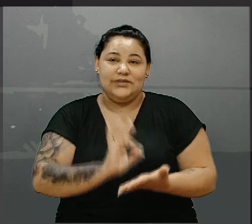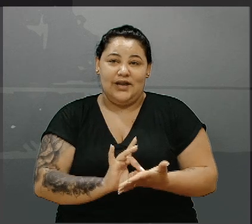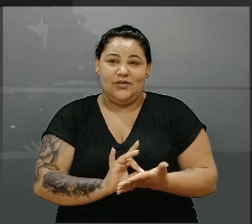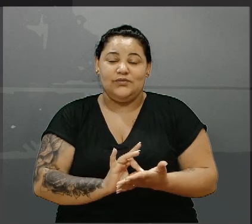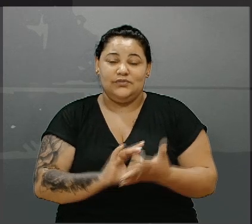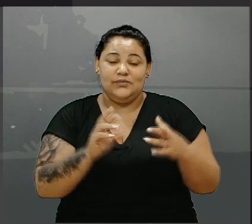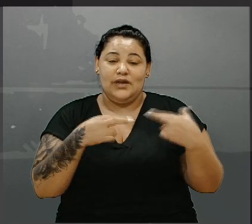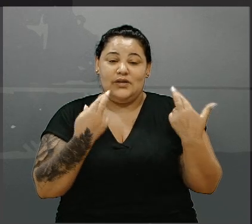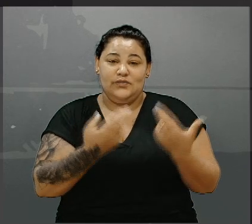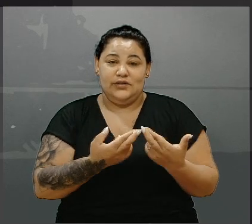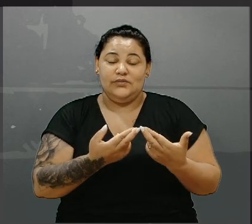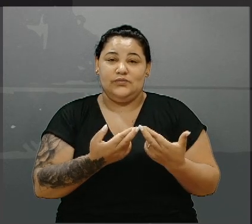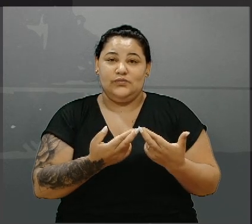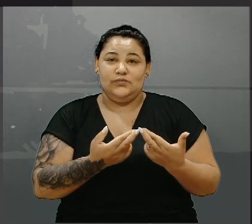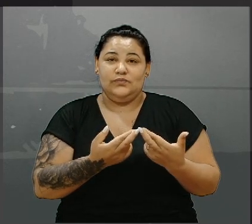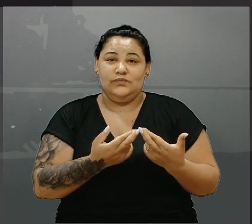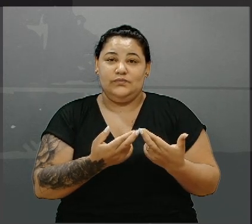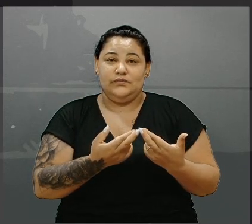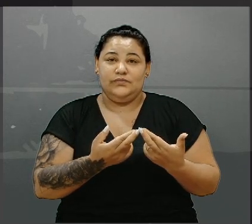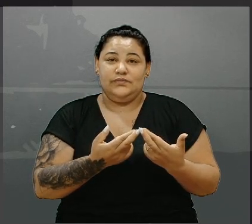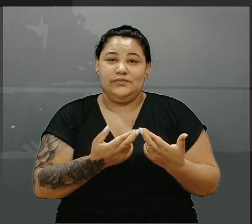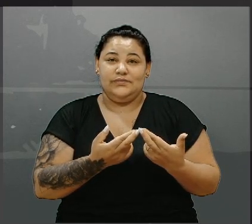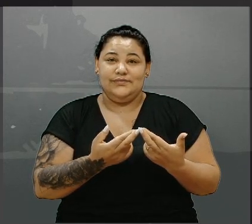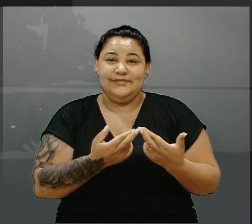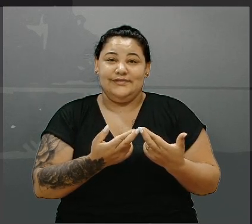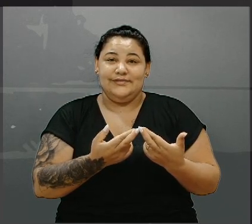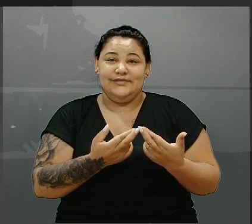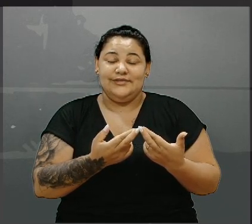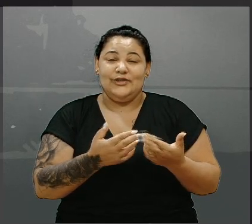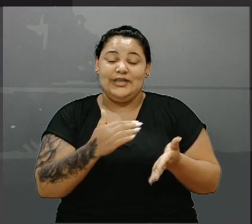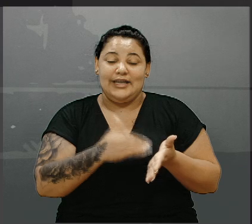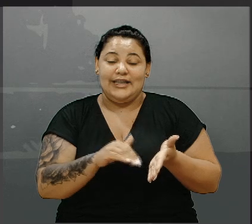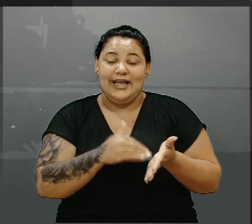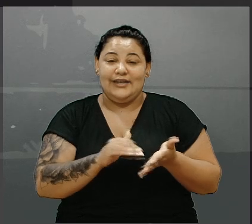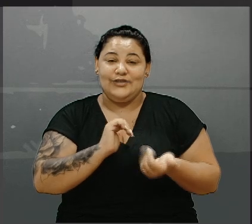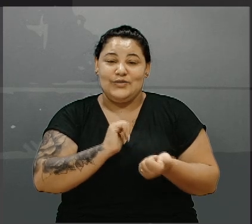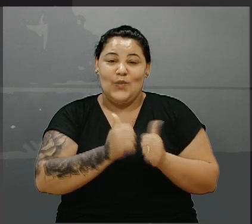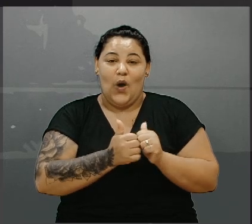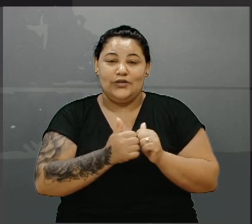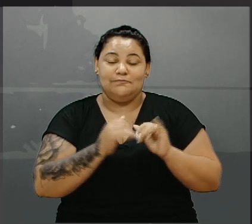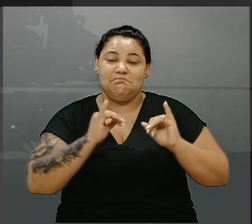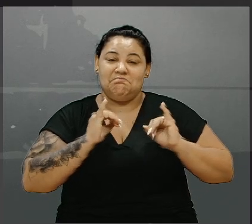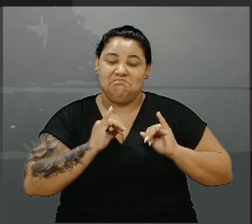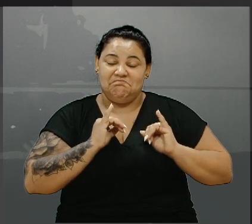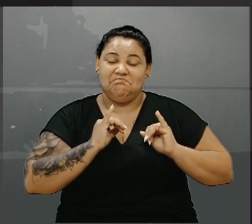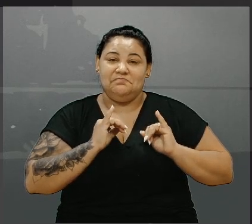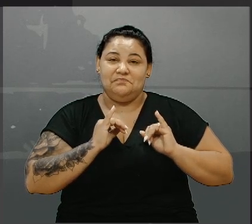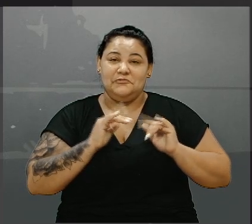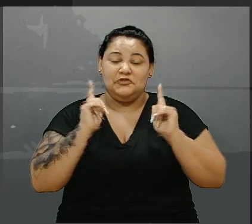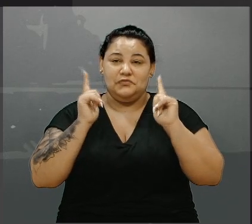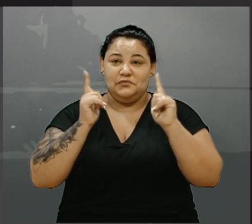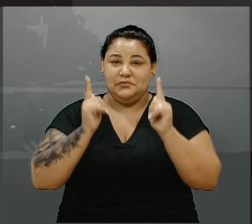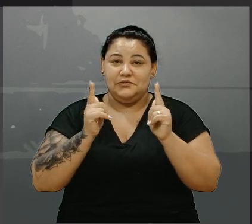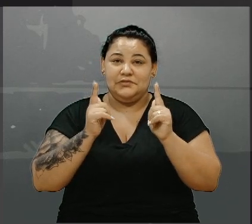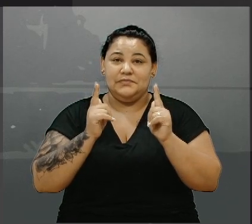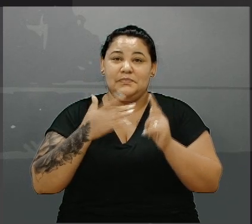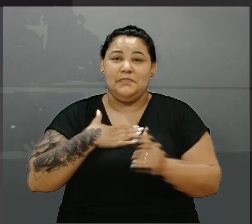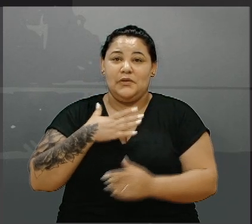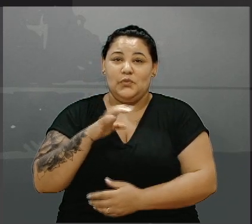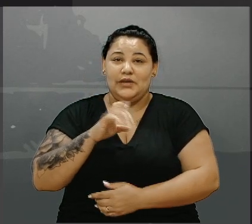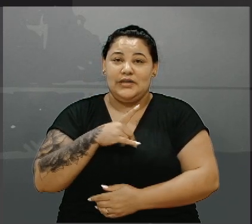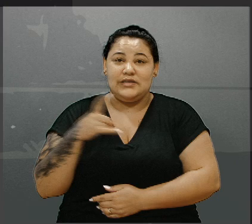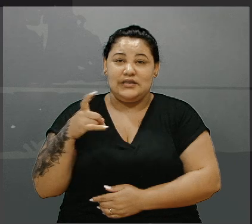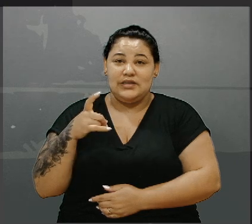com o secretário de Esporte e Lazer, nosso ex-colega aqui, vereador, né? Meu ex-colega do PSDB, inclusive,